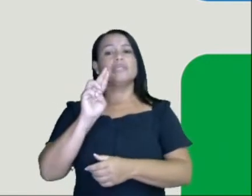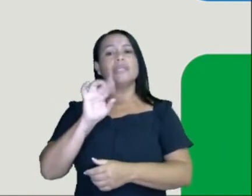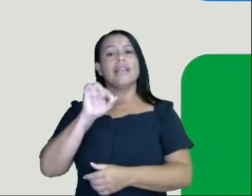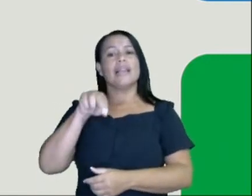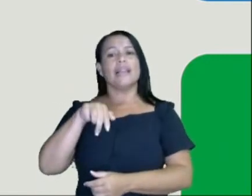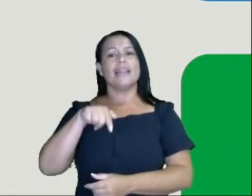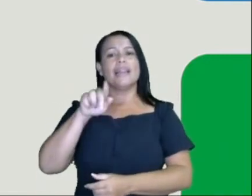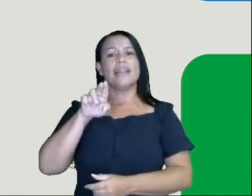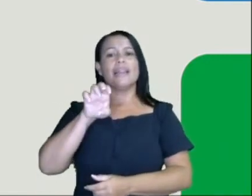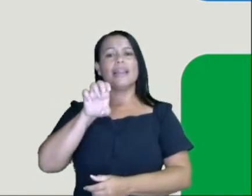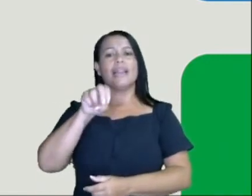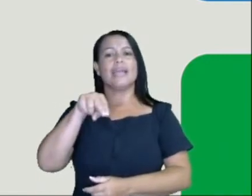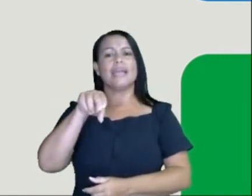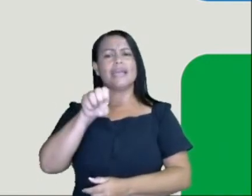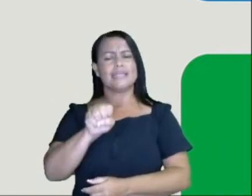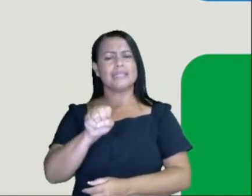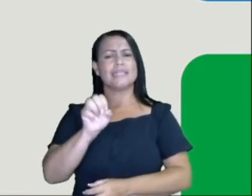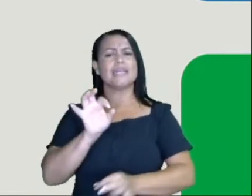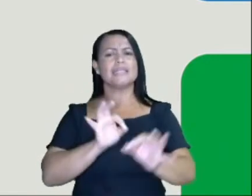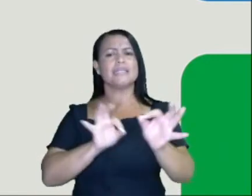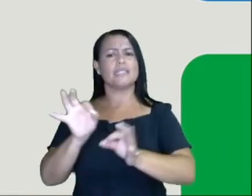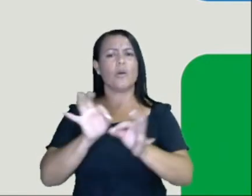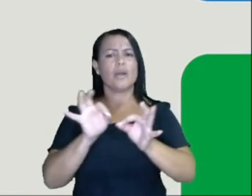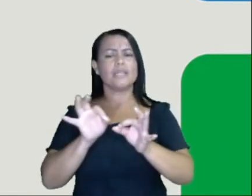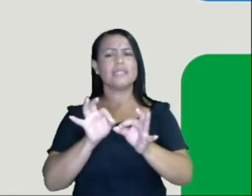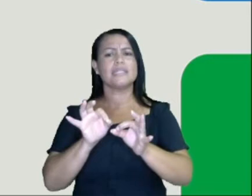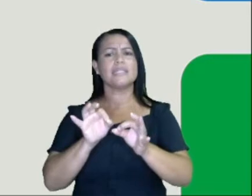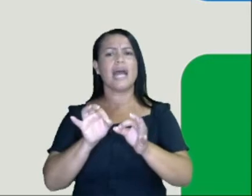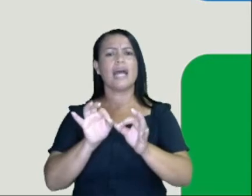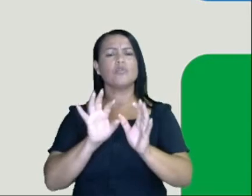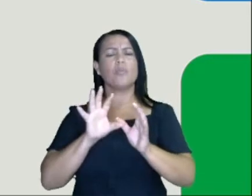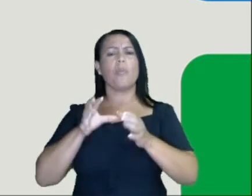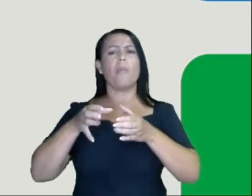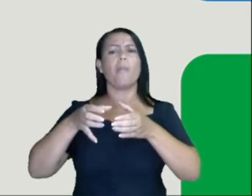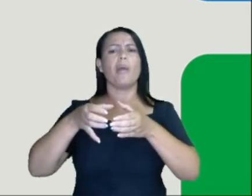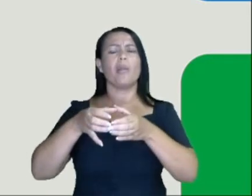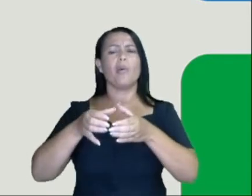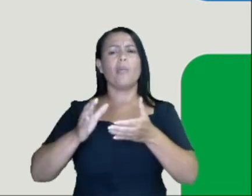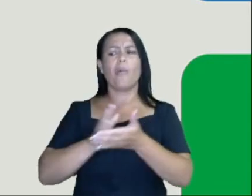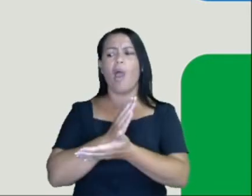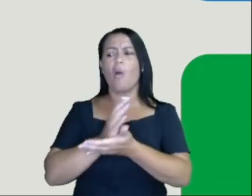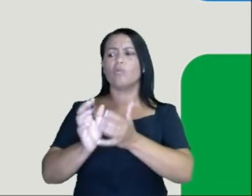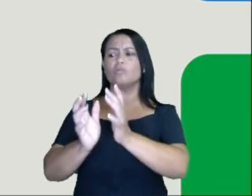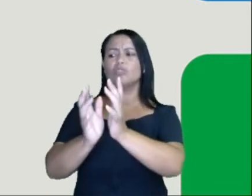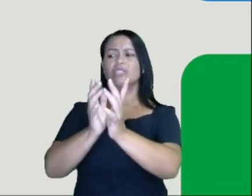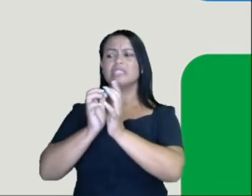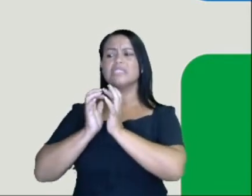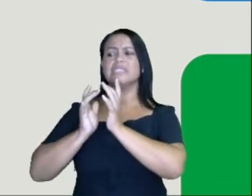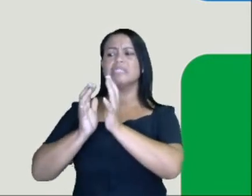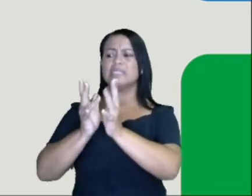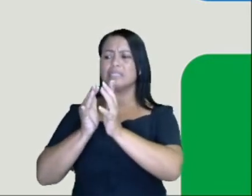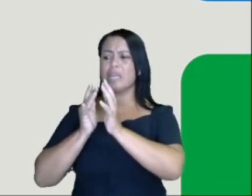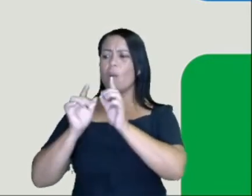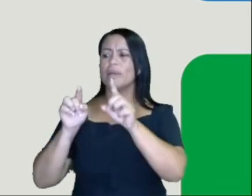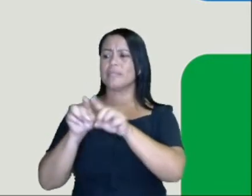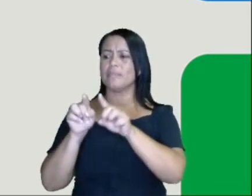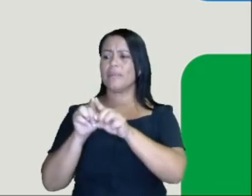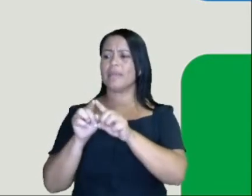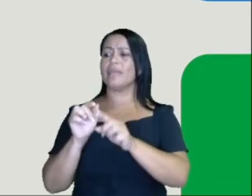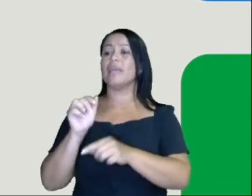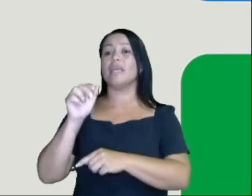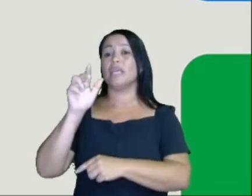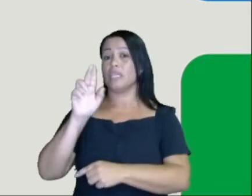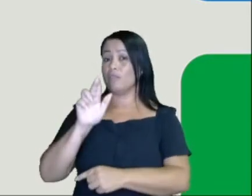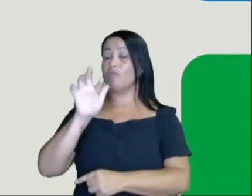são formados pela associação de certas espécies de algas em um fungo. Ambas